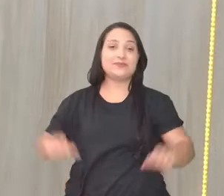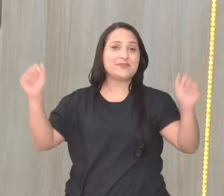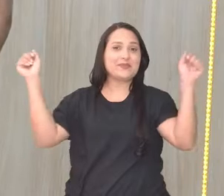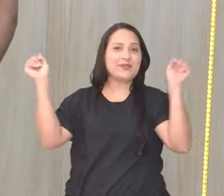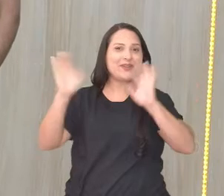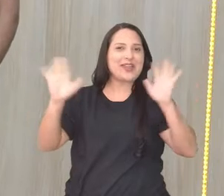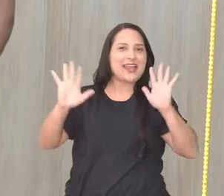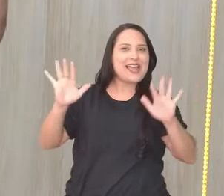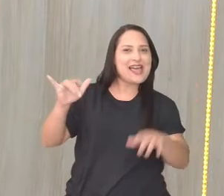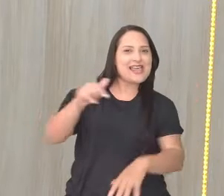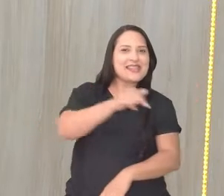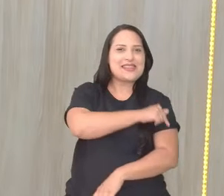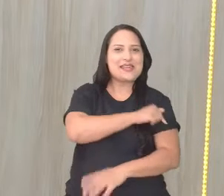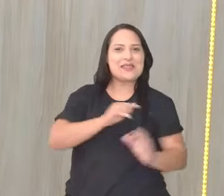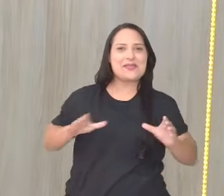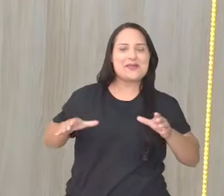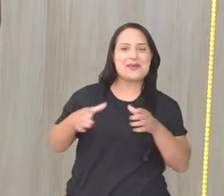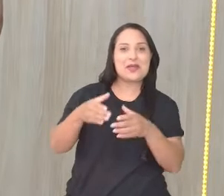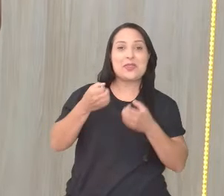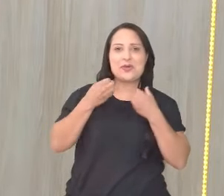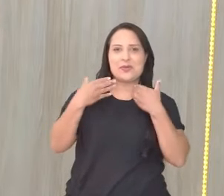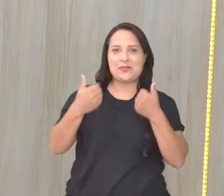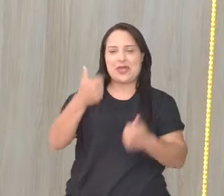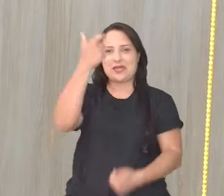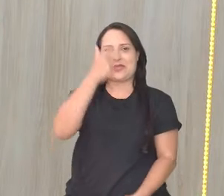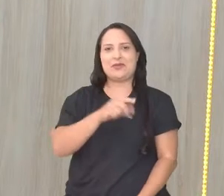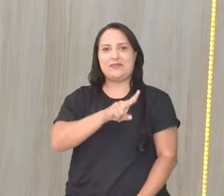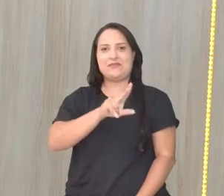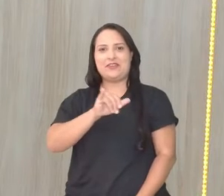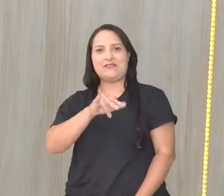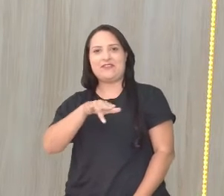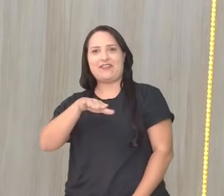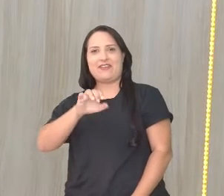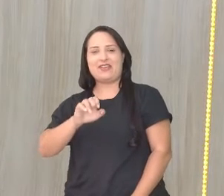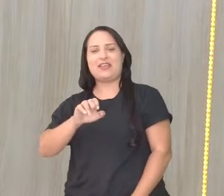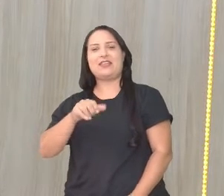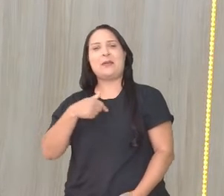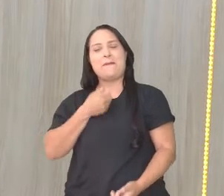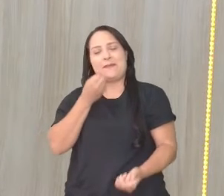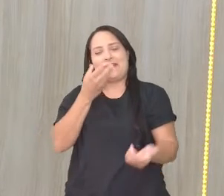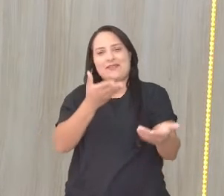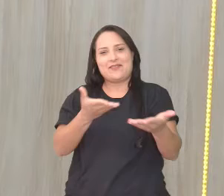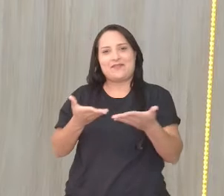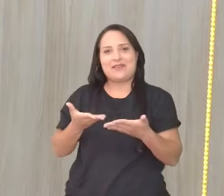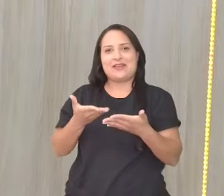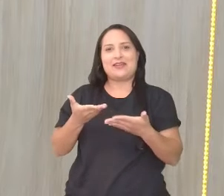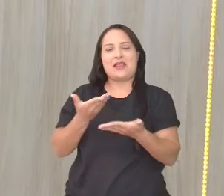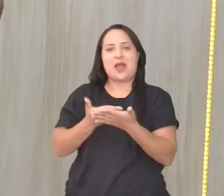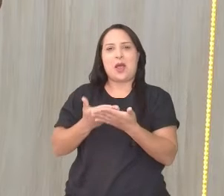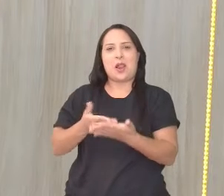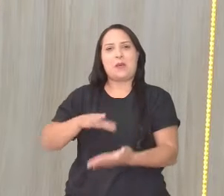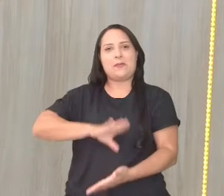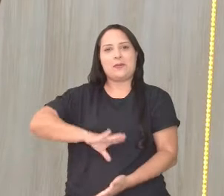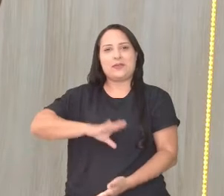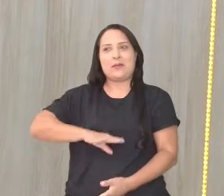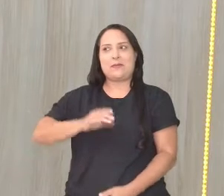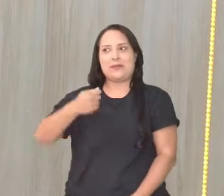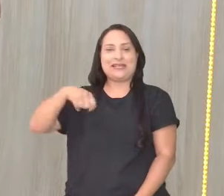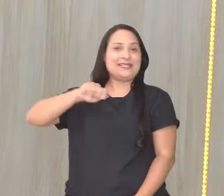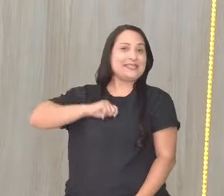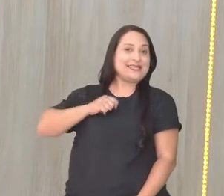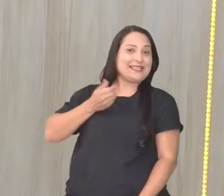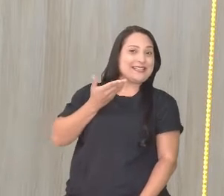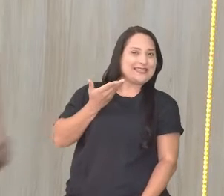Olá, sétimo ano, tudo bem com vocês? Eu sou Viviane Santos e sejam bem-vindos à aula de língua portuguesa, tá certo? E esse é o meu sinal,